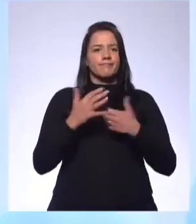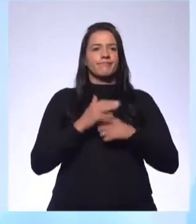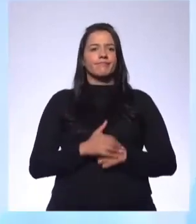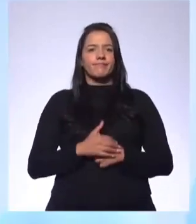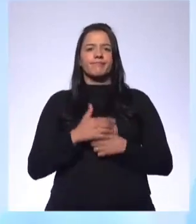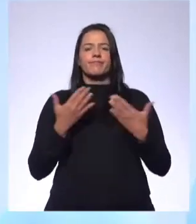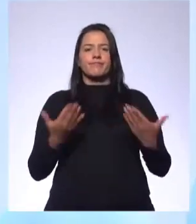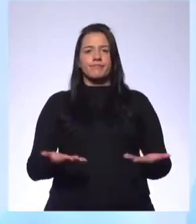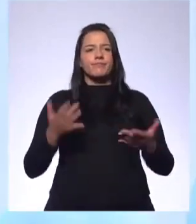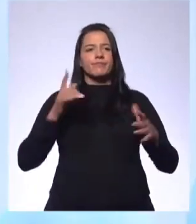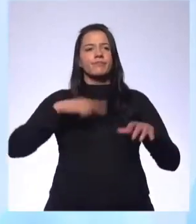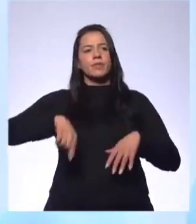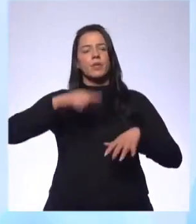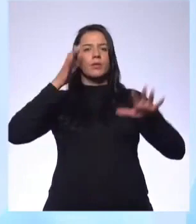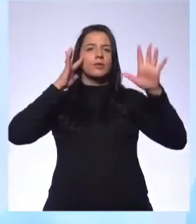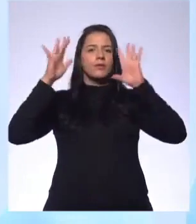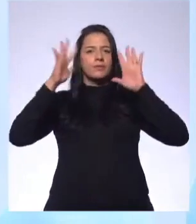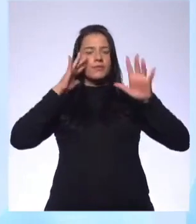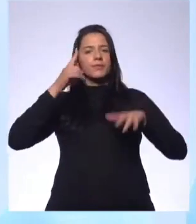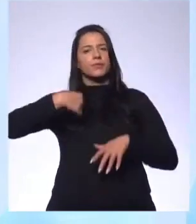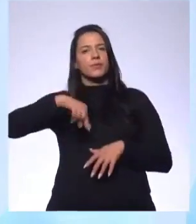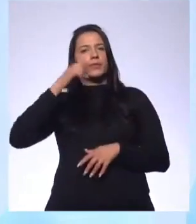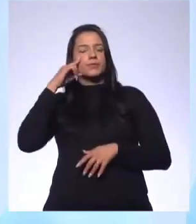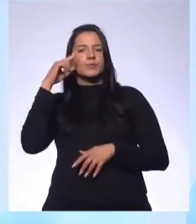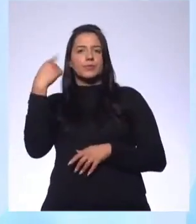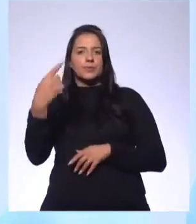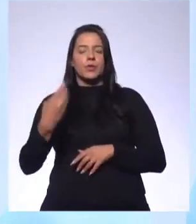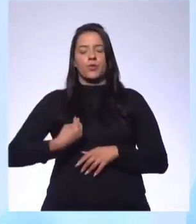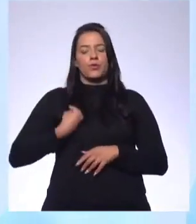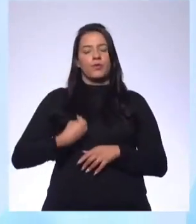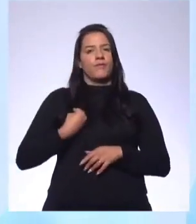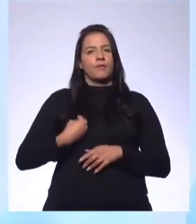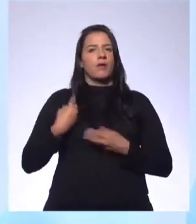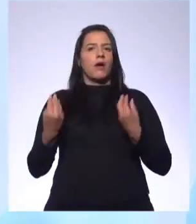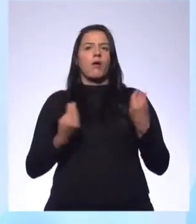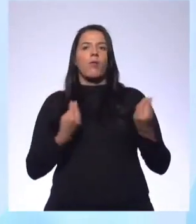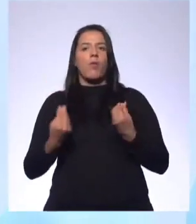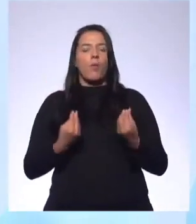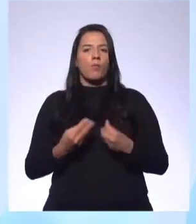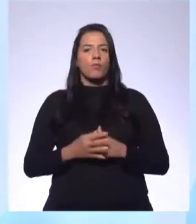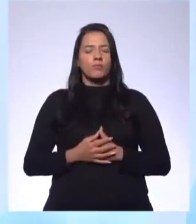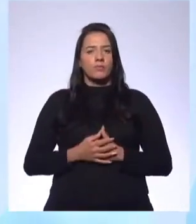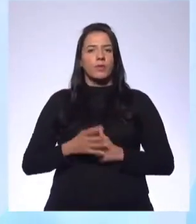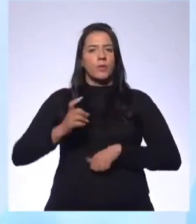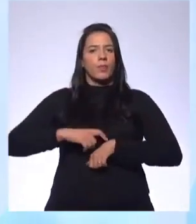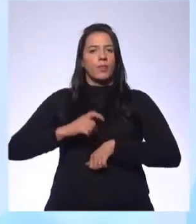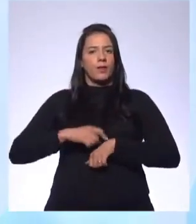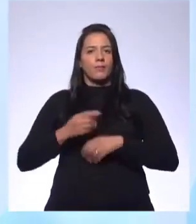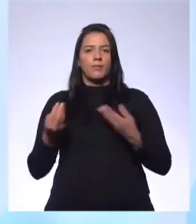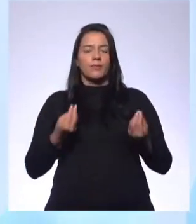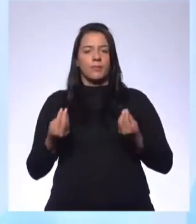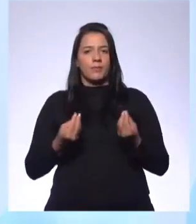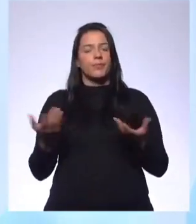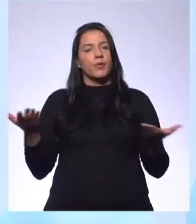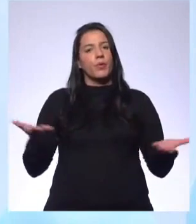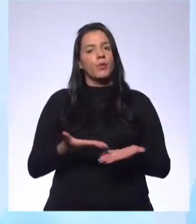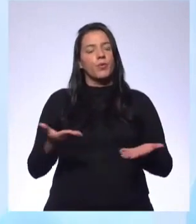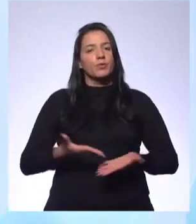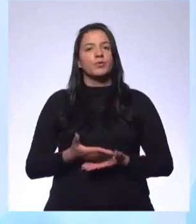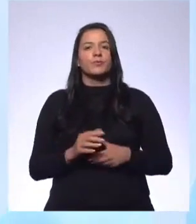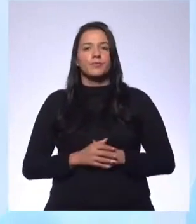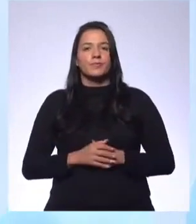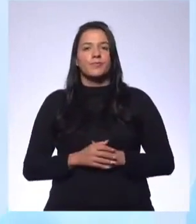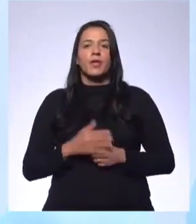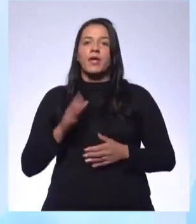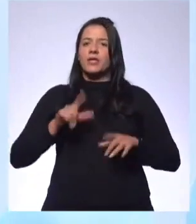até para fazer uma reflexão com os nossos dias, com a nossa vida, né? Como que a gente leva o tempo? Vamos trazer para os dias de hoje. A